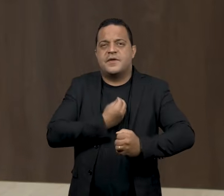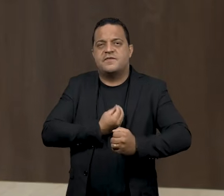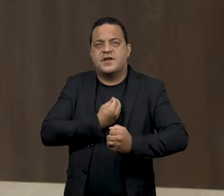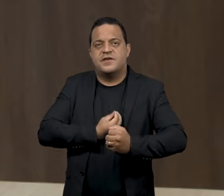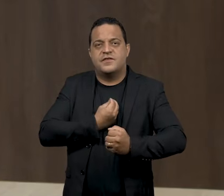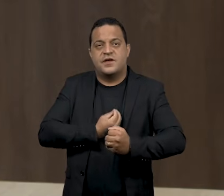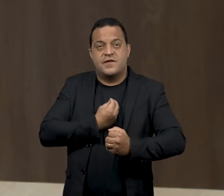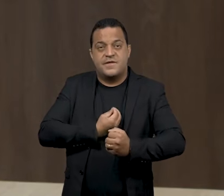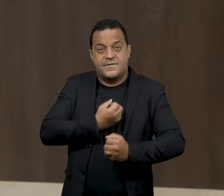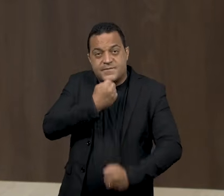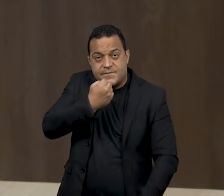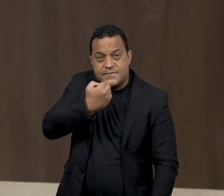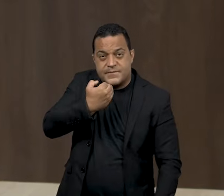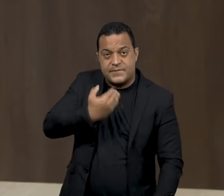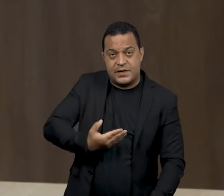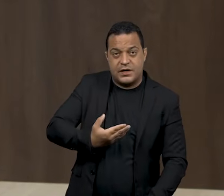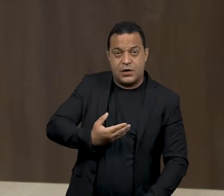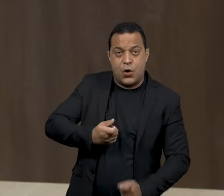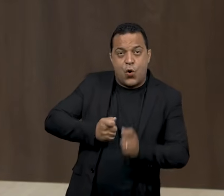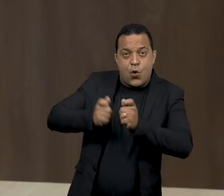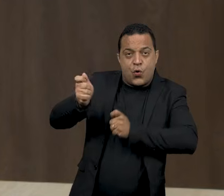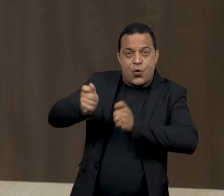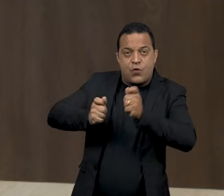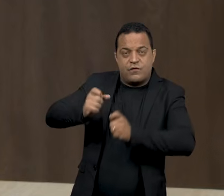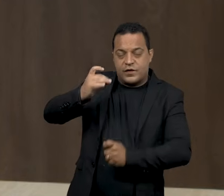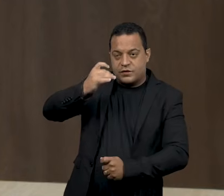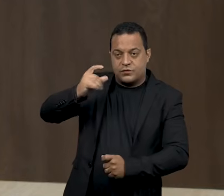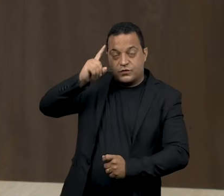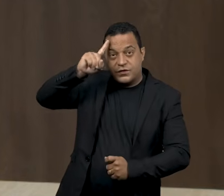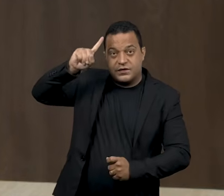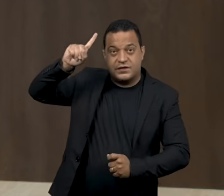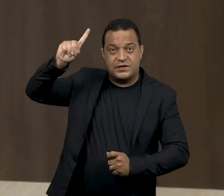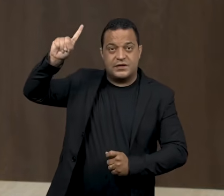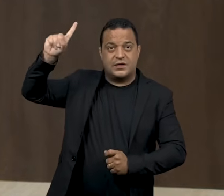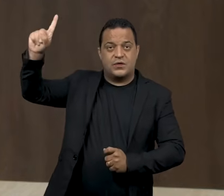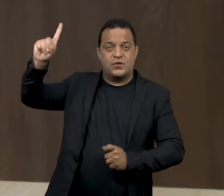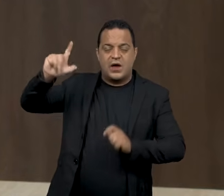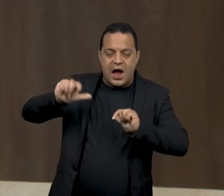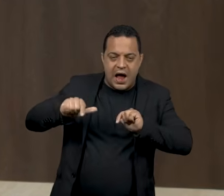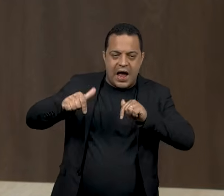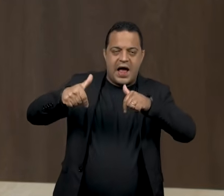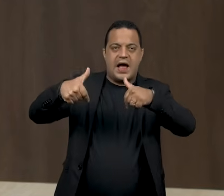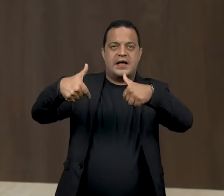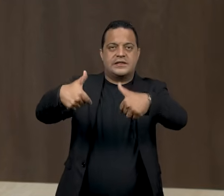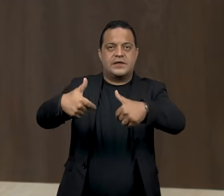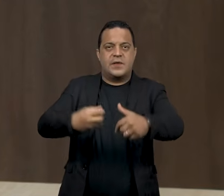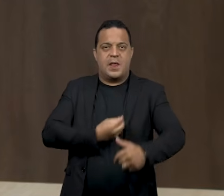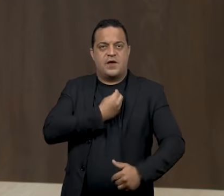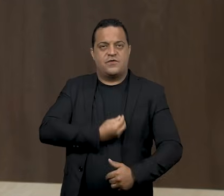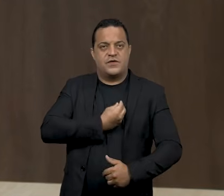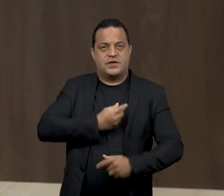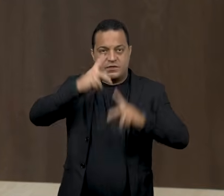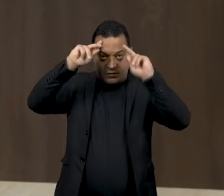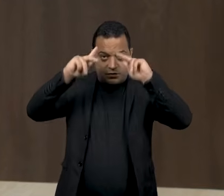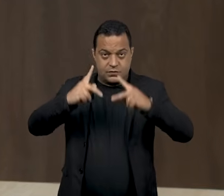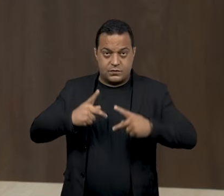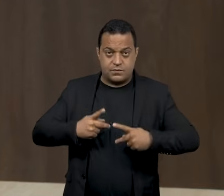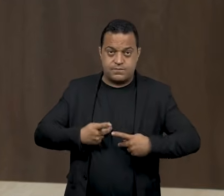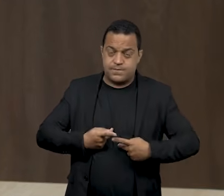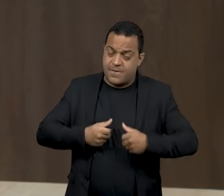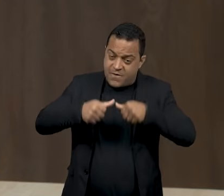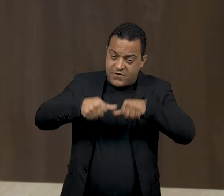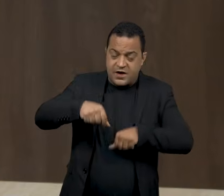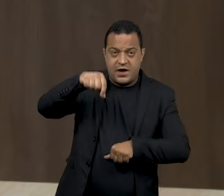vivermos bem conforme a direção de Deus, os beneplácitos de Deus operados na vida do ser humano. Então